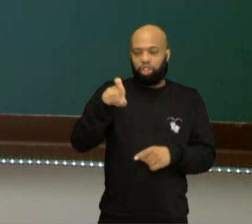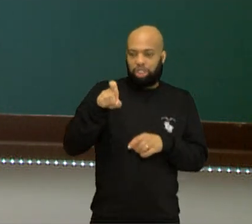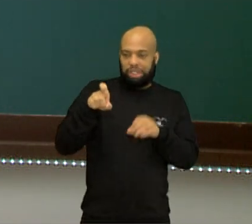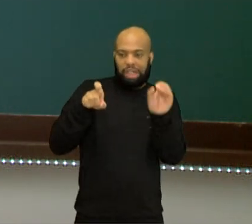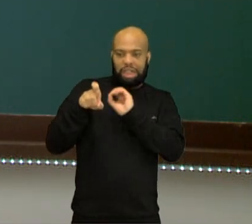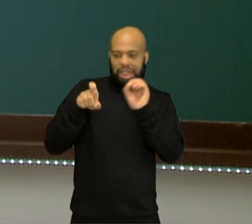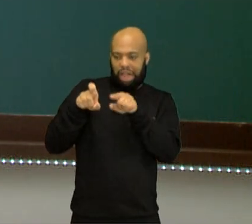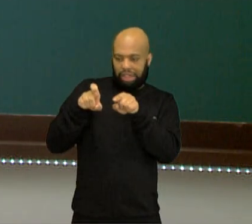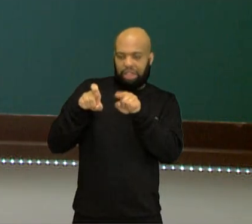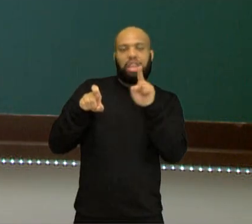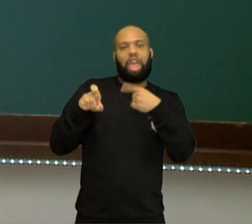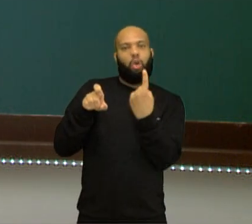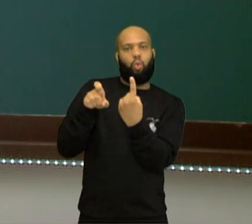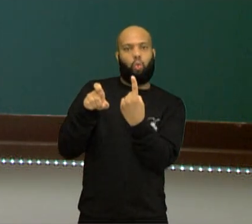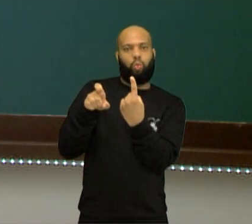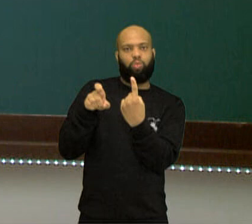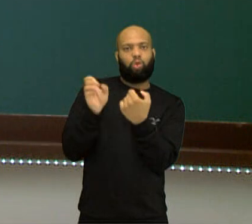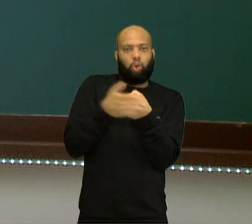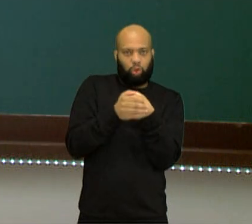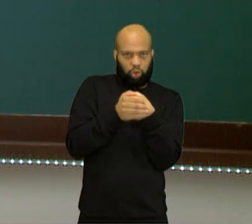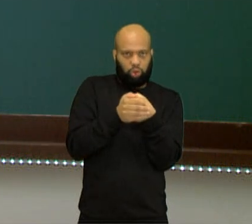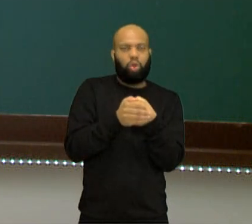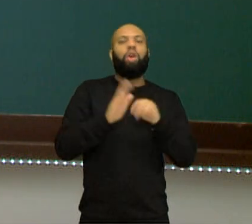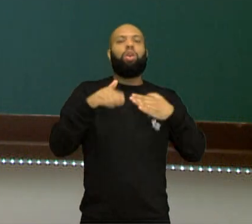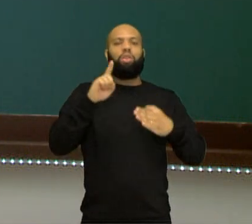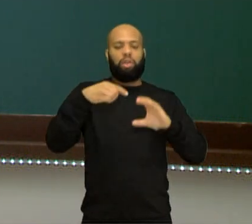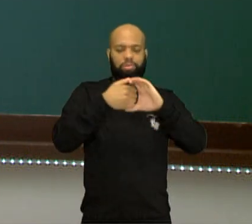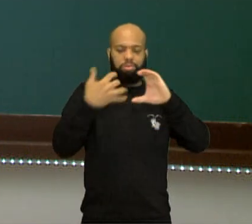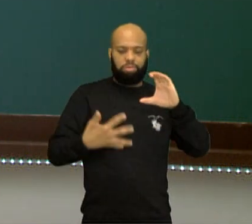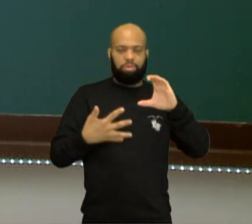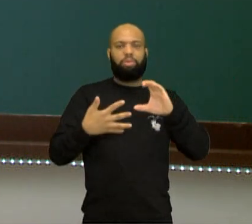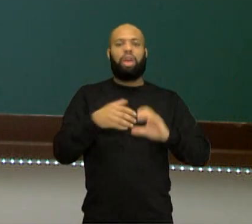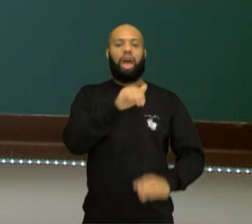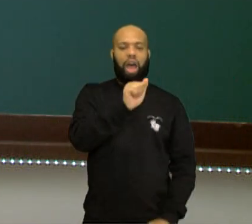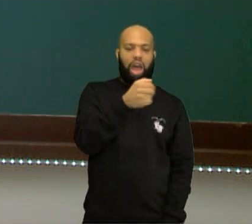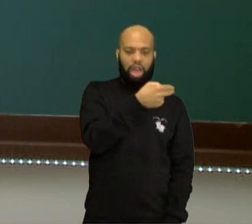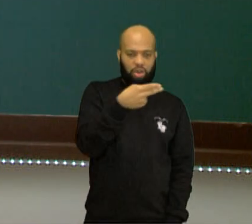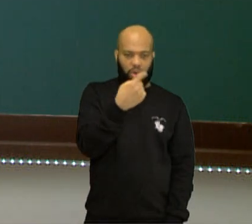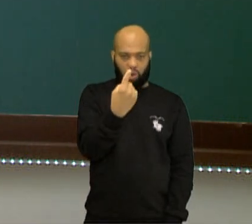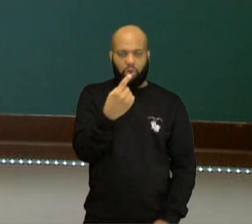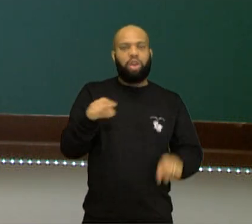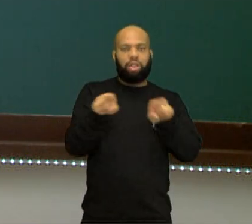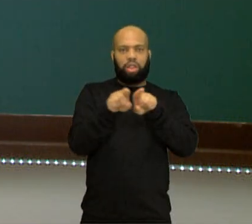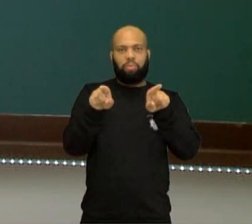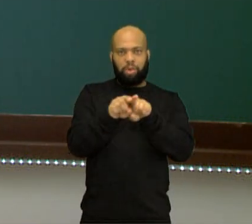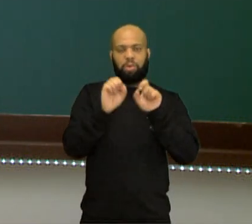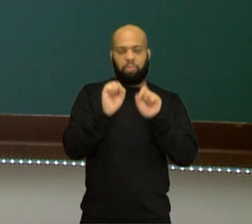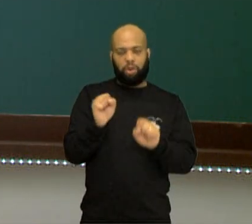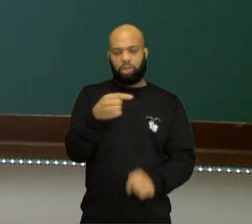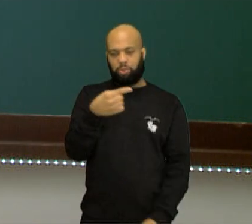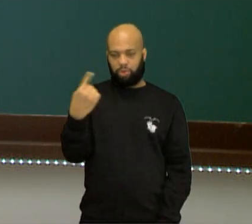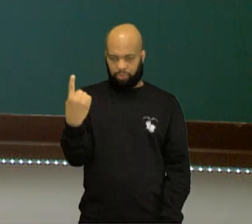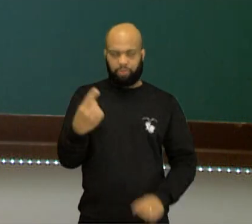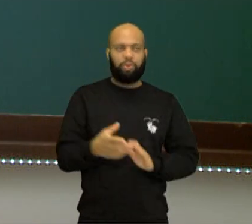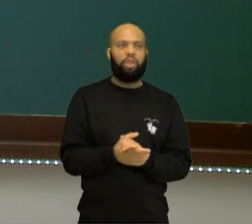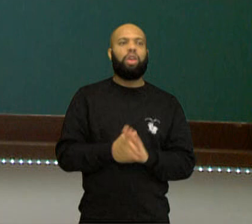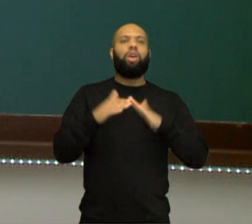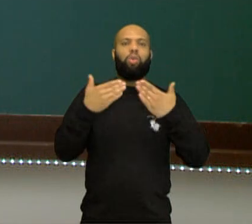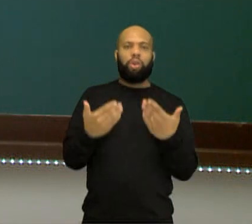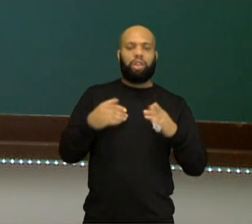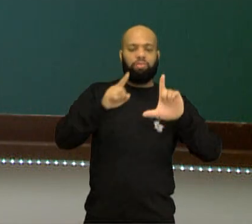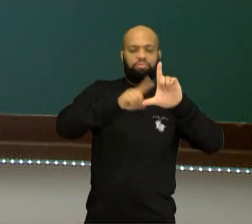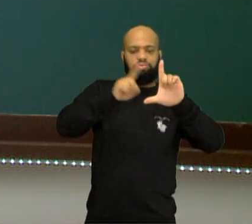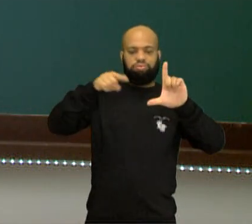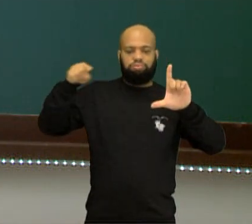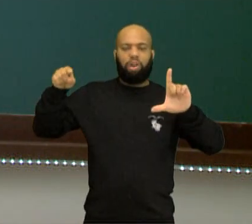ela vai ter sempre essa característica. Ela vai ser igual a 1, mas ela também pode ser menos 1, tá bom? Nesses casos, o